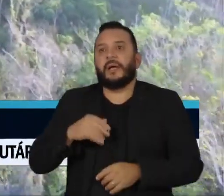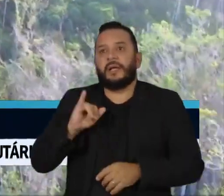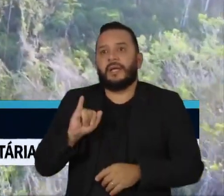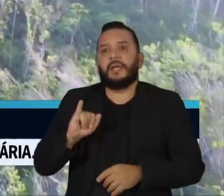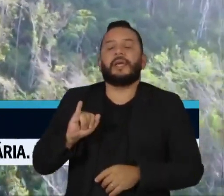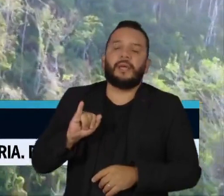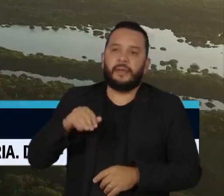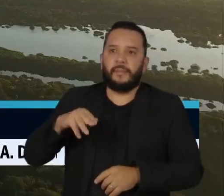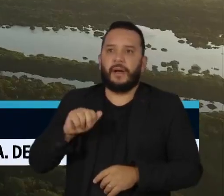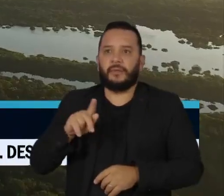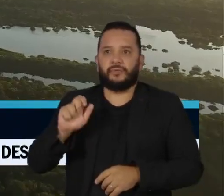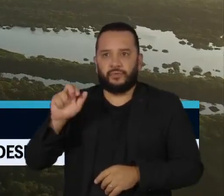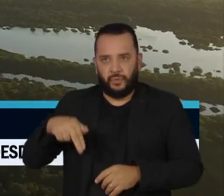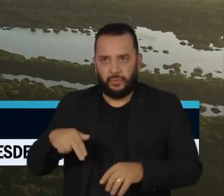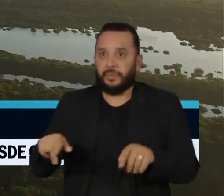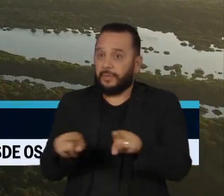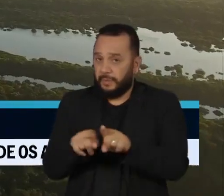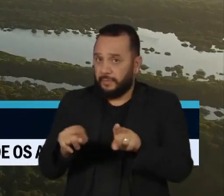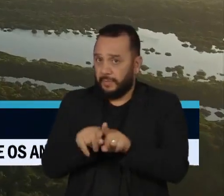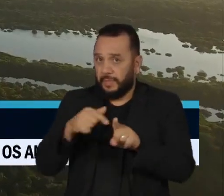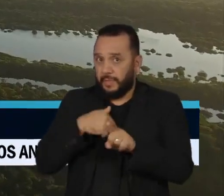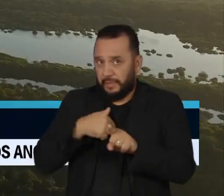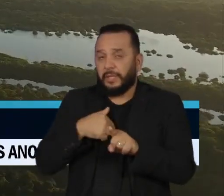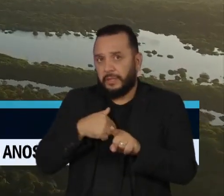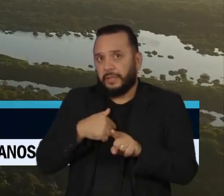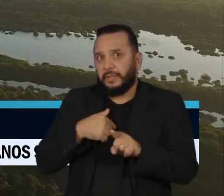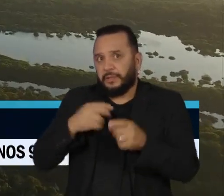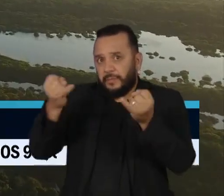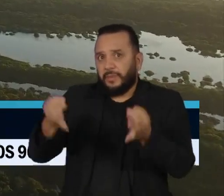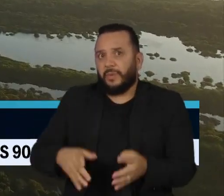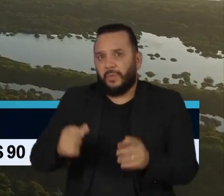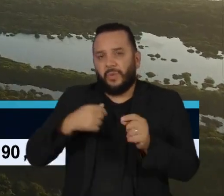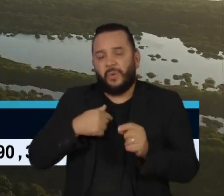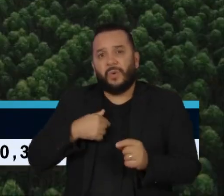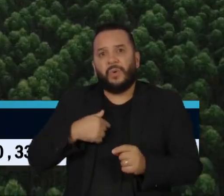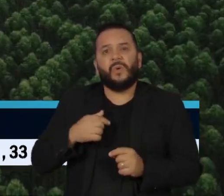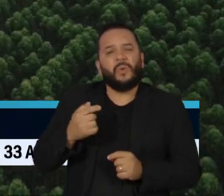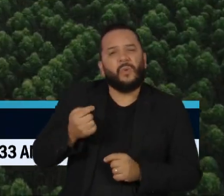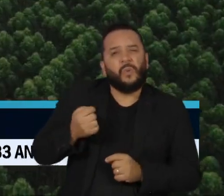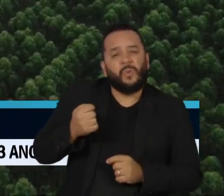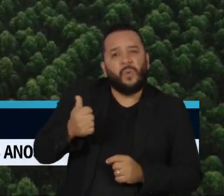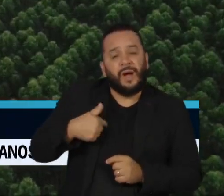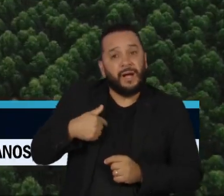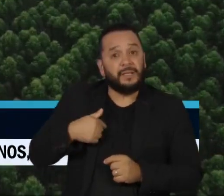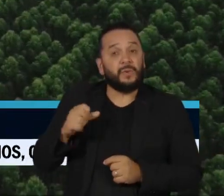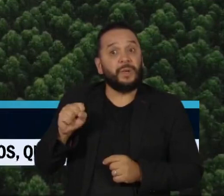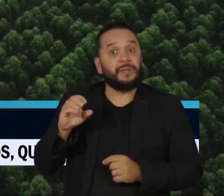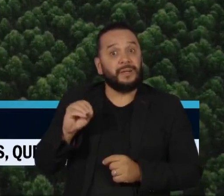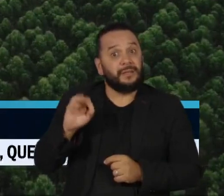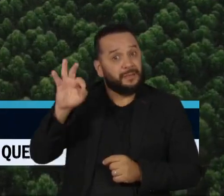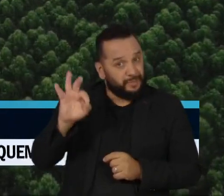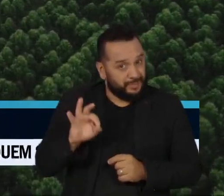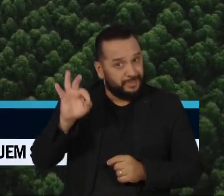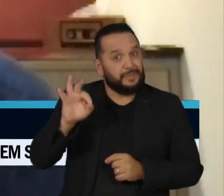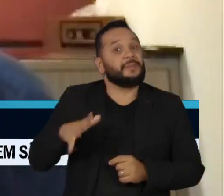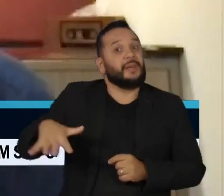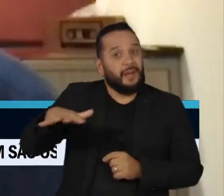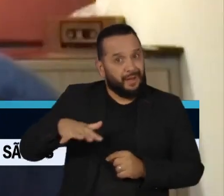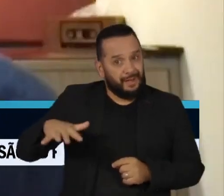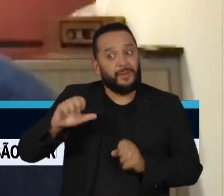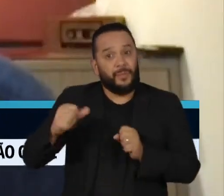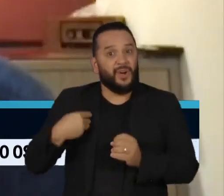2030, quase 70% dessas áreas estão sob risco de privatização ou de receberem títulos de terra.